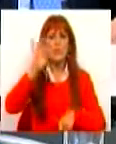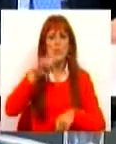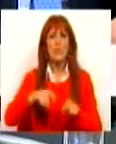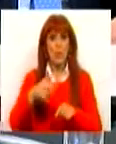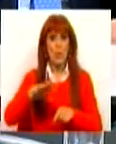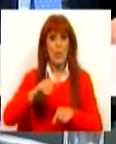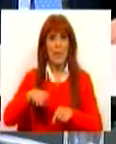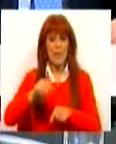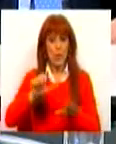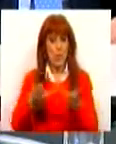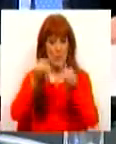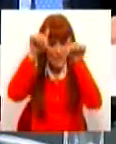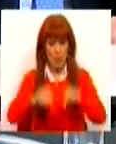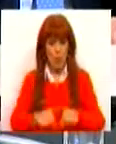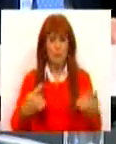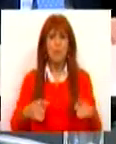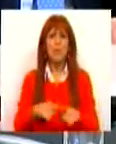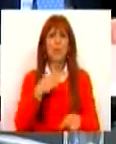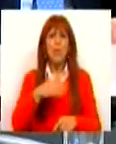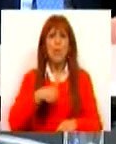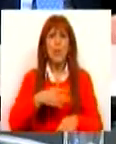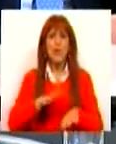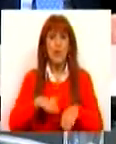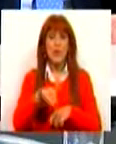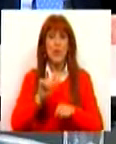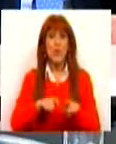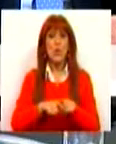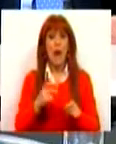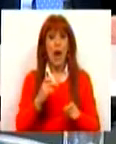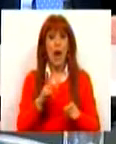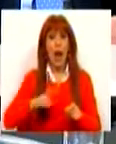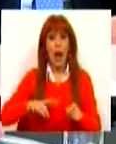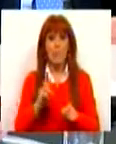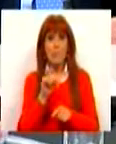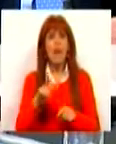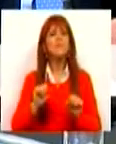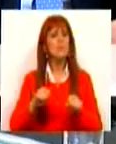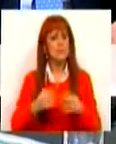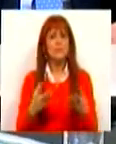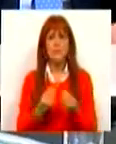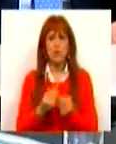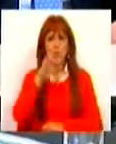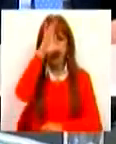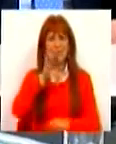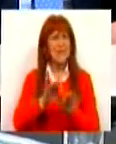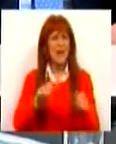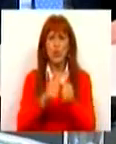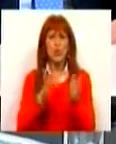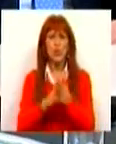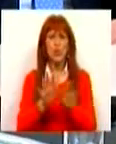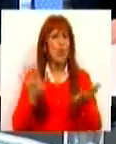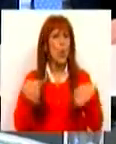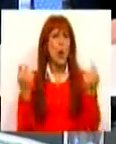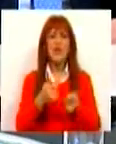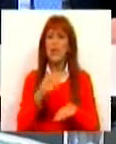Partido Socialista nesta Comissão estão de veras preocupados com a situação de Almaraz e acompanhamos o Governo, bem como todas e